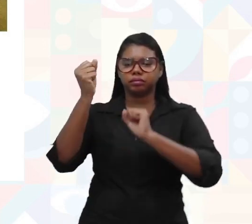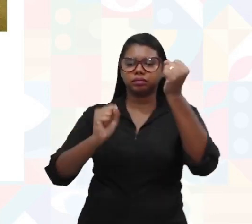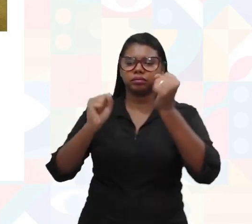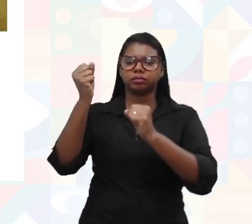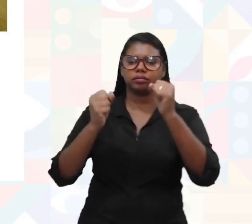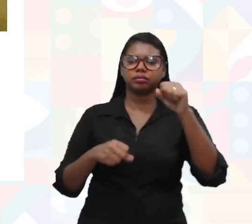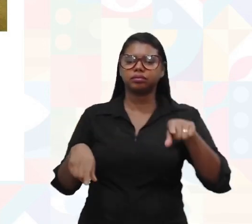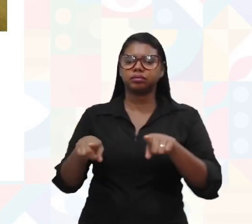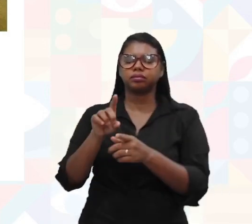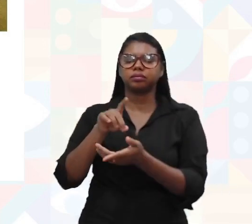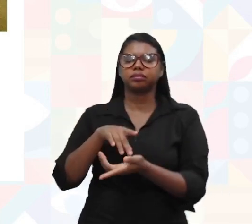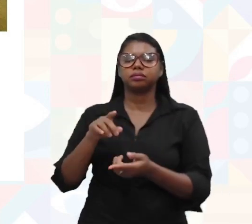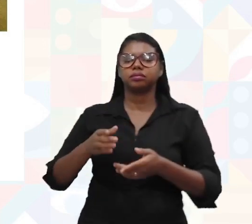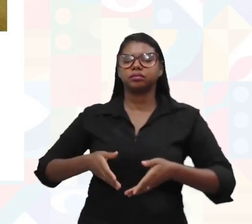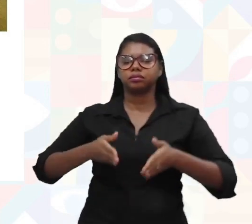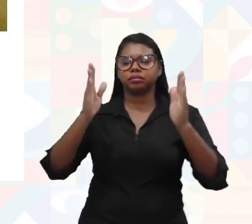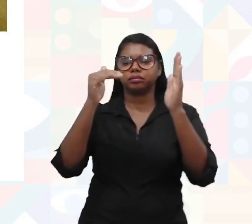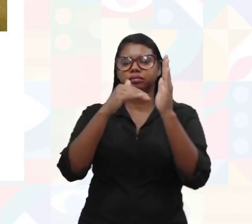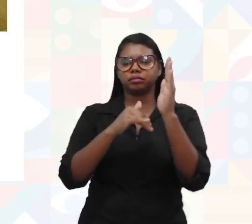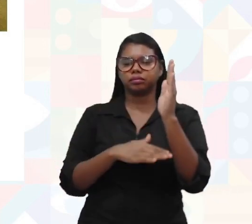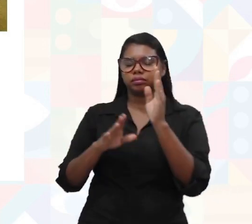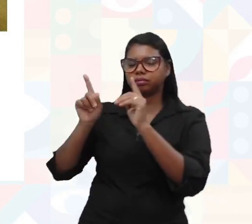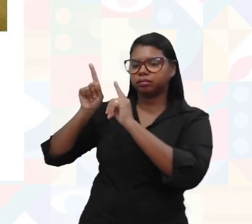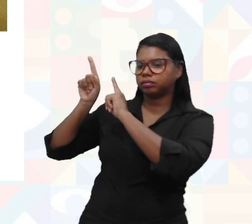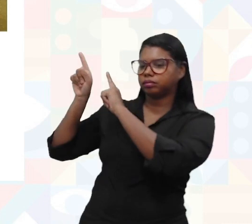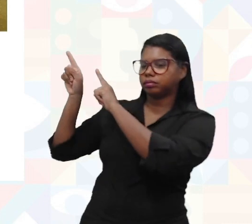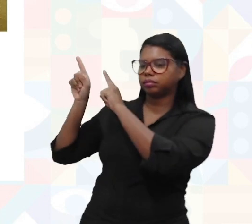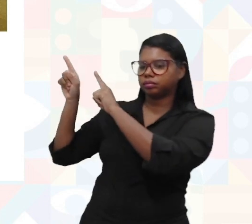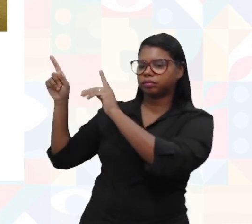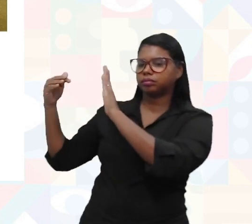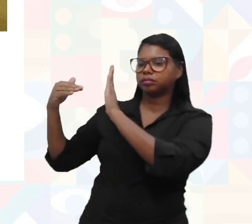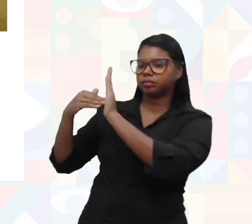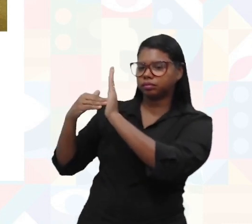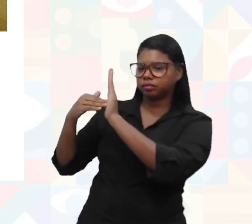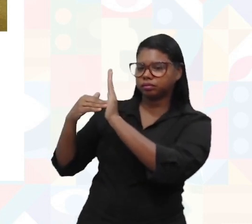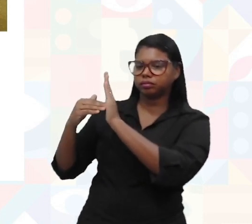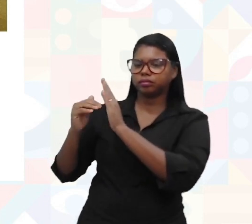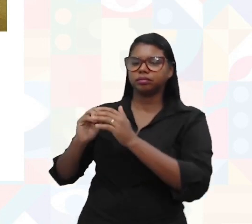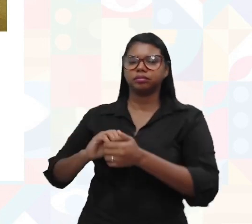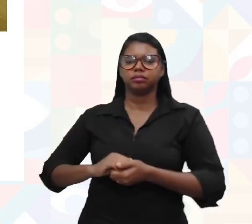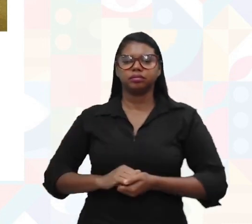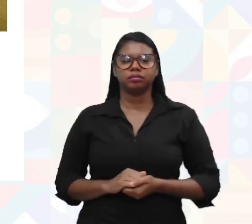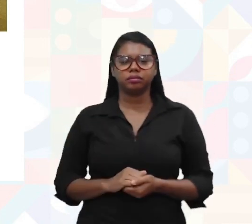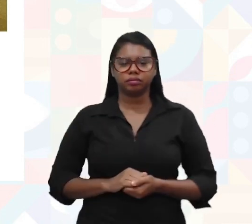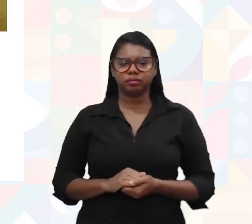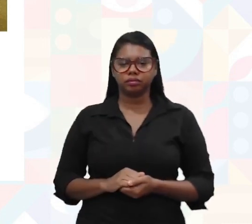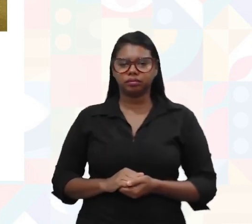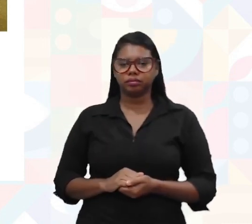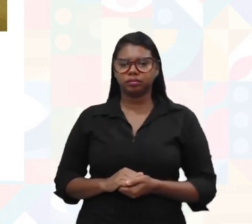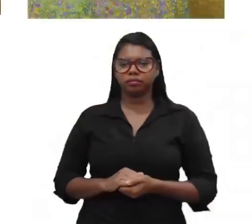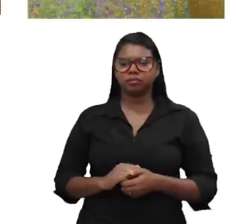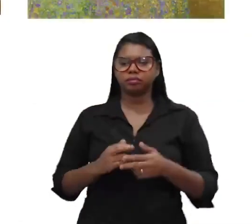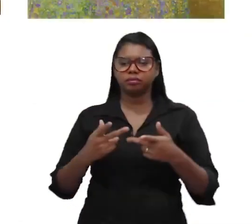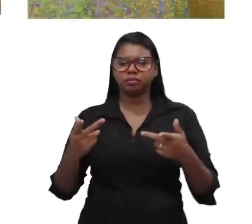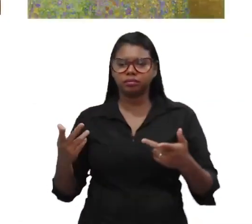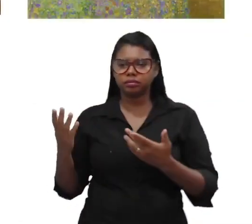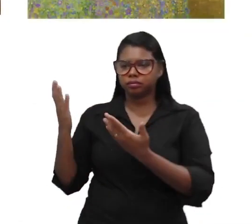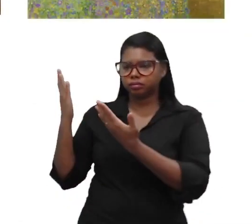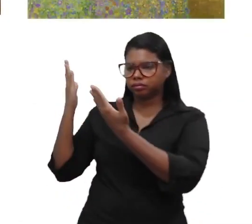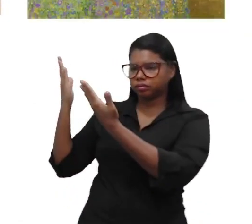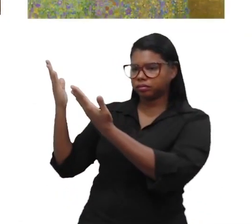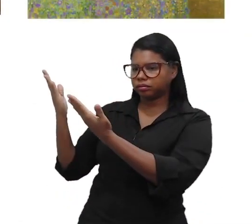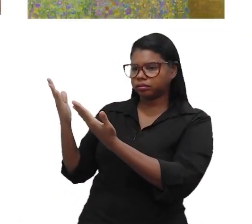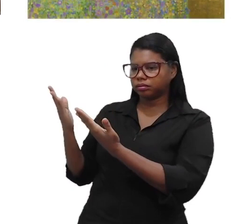aqui o próprio prédio da secessão, né, a gente pode ver ali, né, e mobiliários, peças de